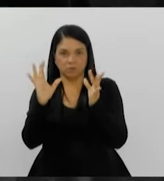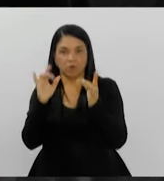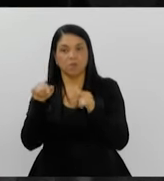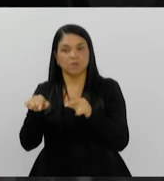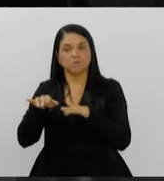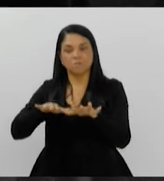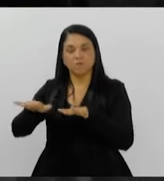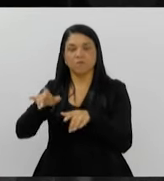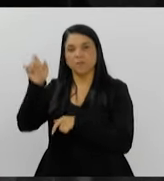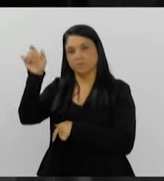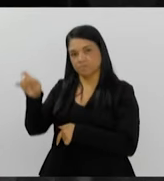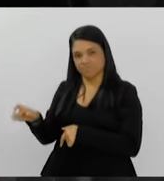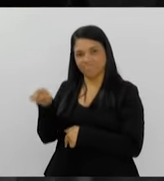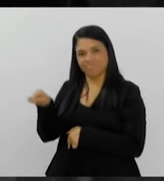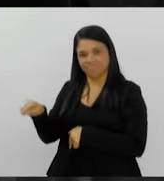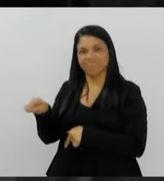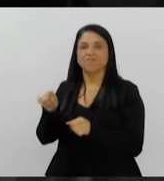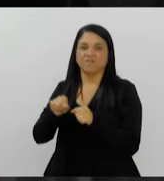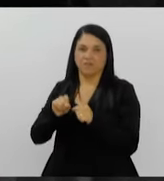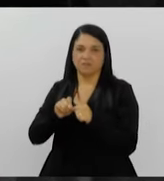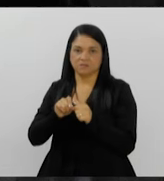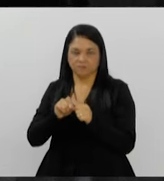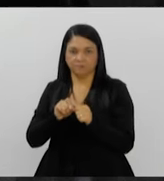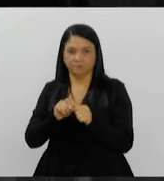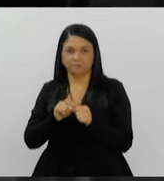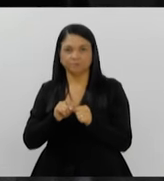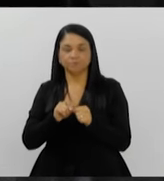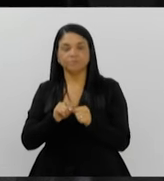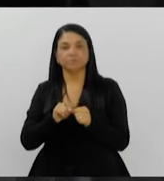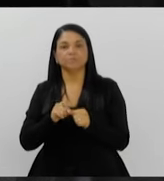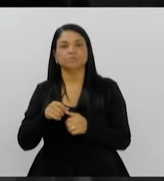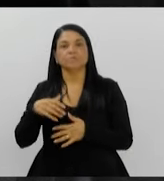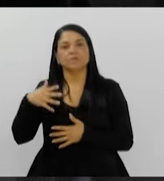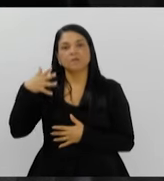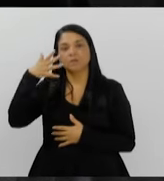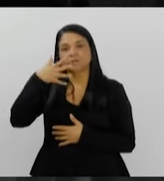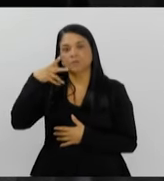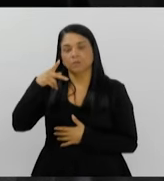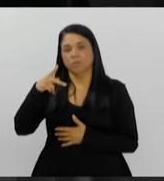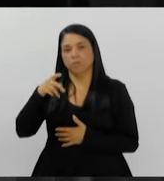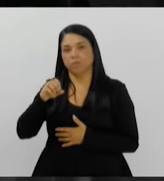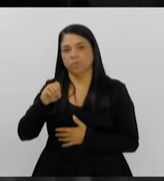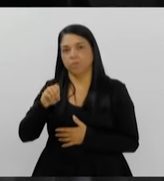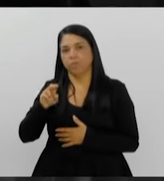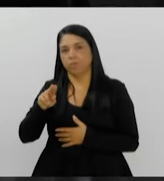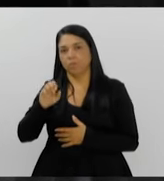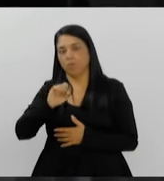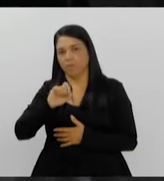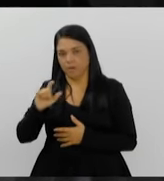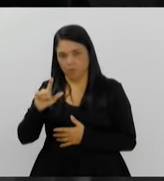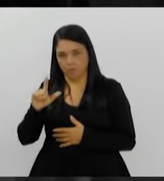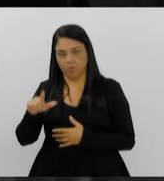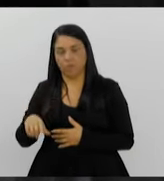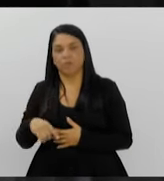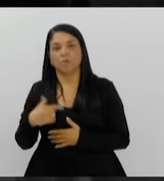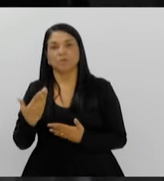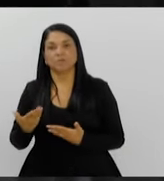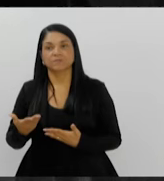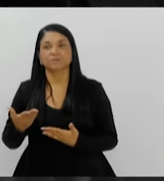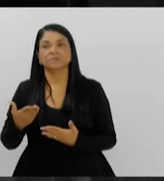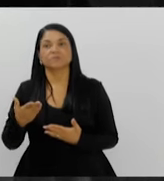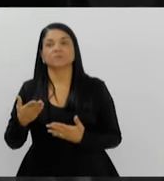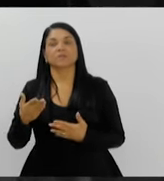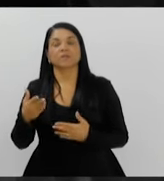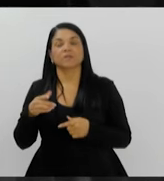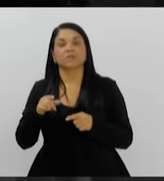que esse canal e aut pass palavra exelência Deputado j o presidente autorizar mas eu